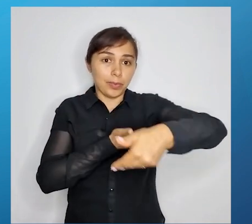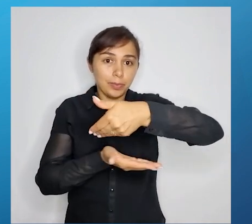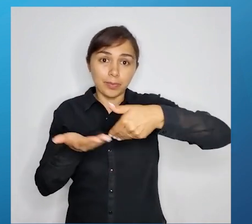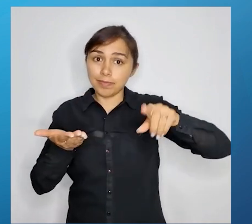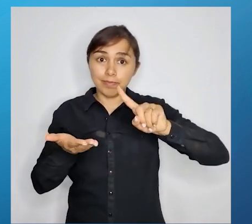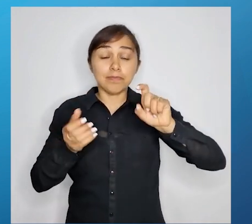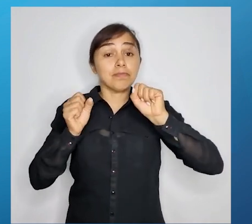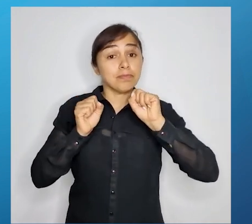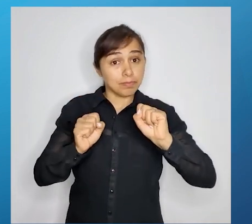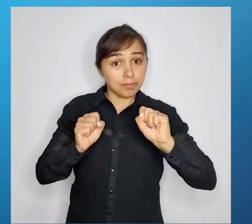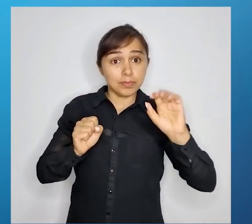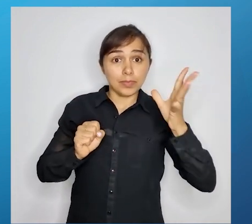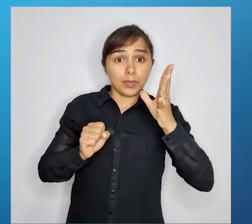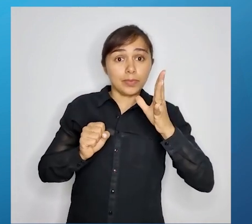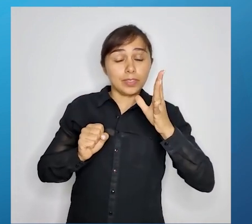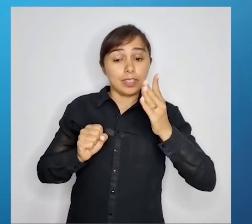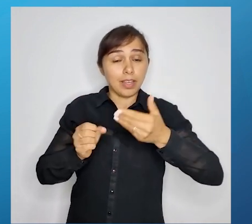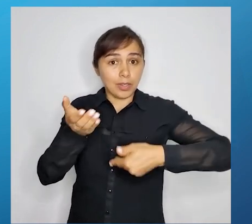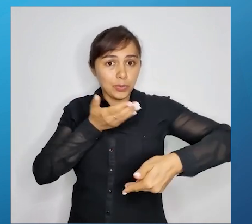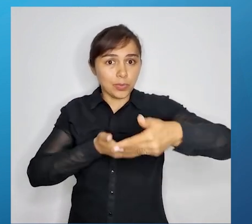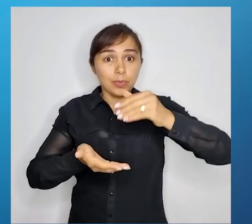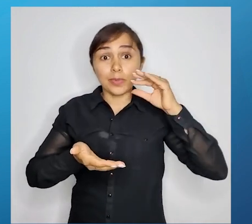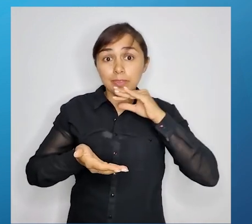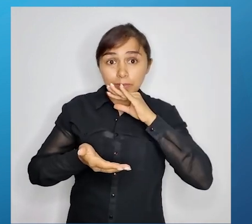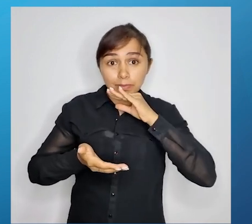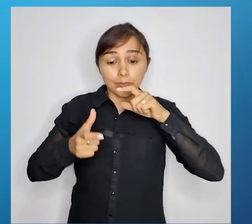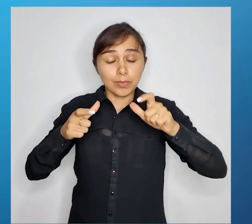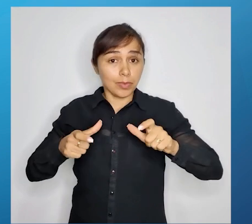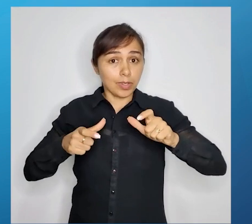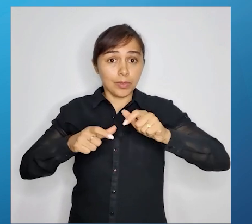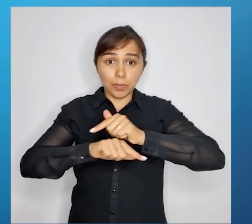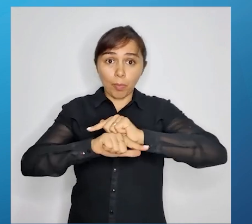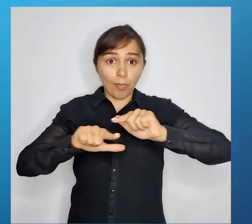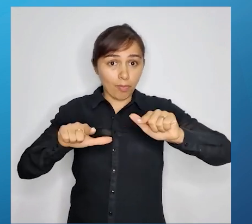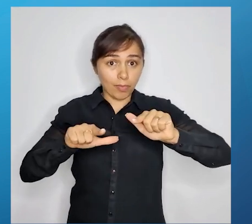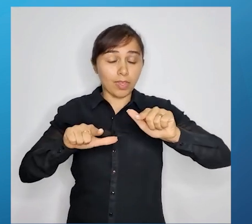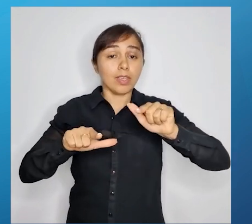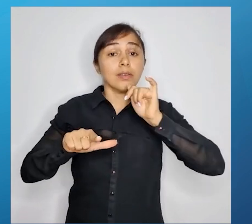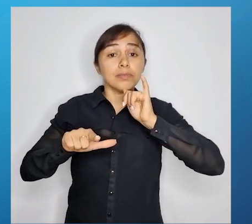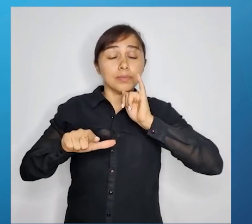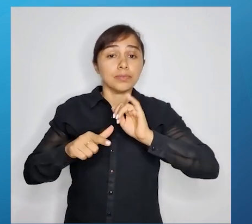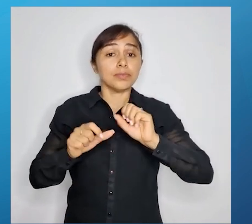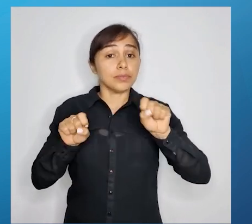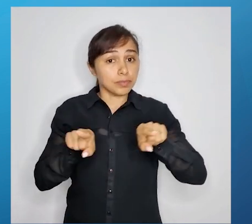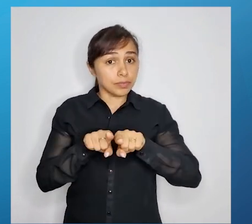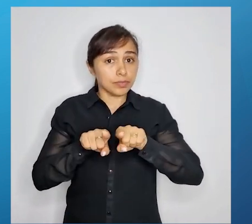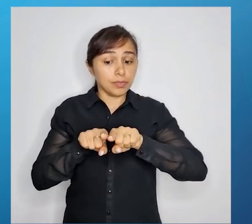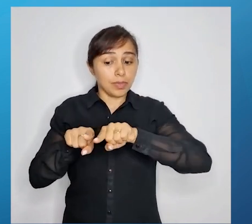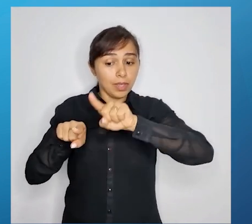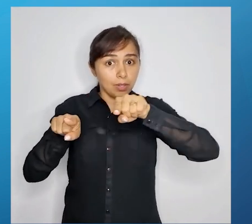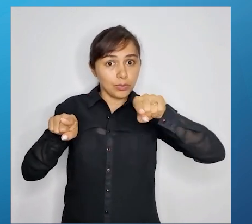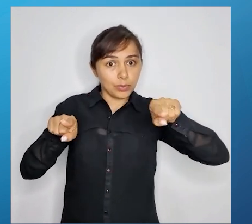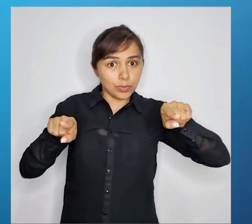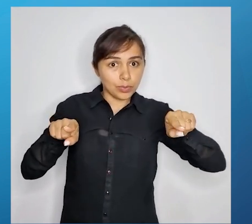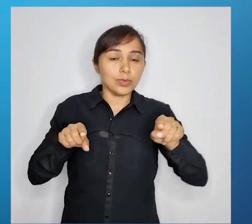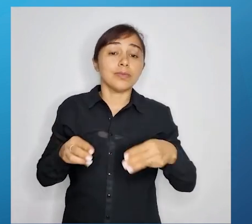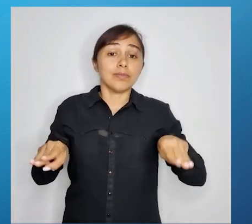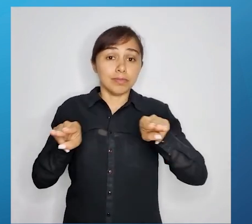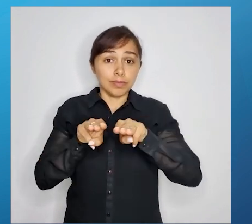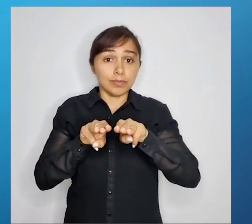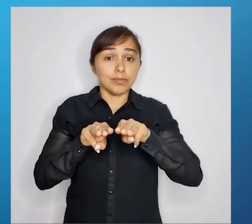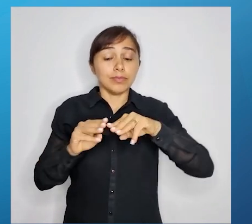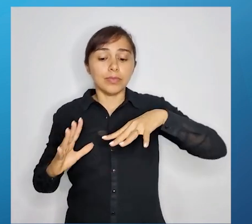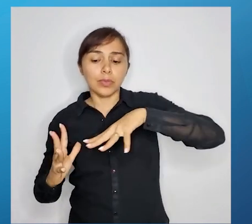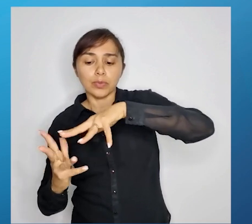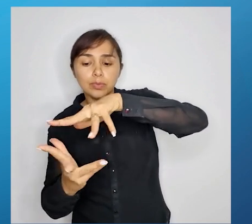no vácuo. Ocorre por meio das ondas eletromagnéticas. Como exemplo, nós temos o aquecimento do nosso planeta pelo